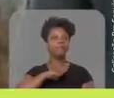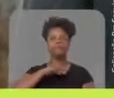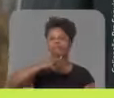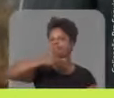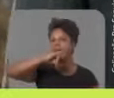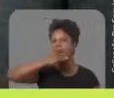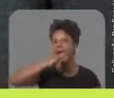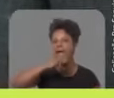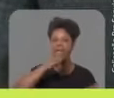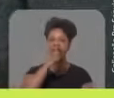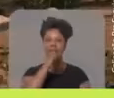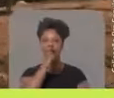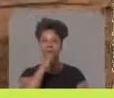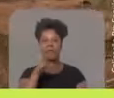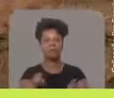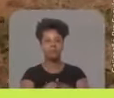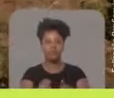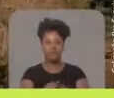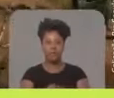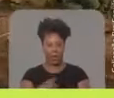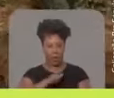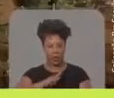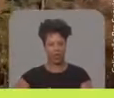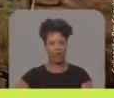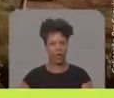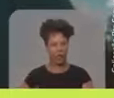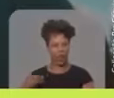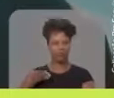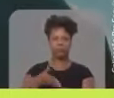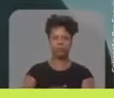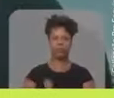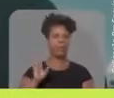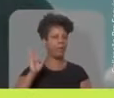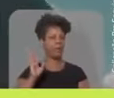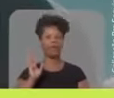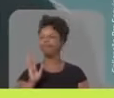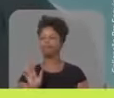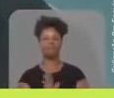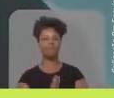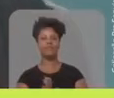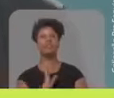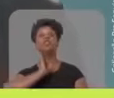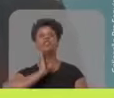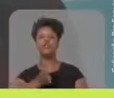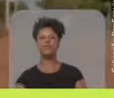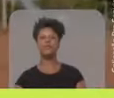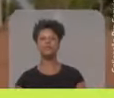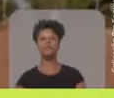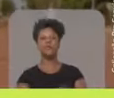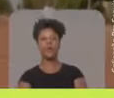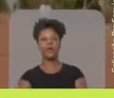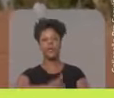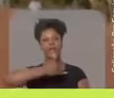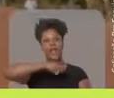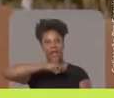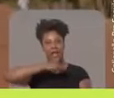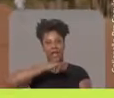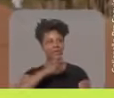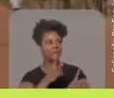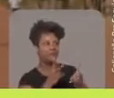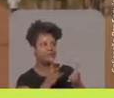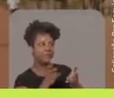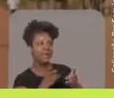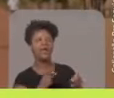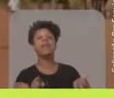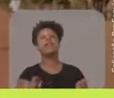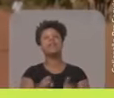luz elétrica nem água encanada. No nosso governo, ninguém veio aqui prometer. Já está instalado a energia elétrica, vocês